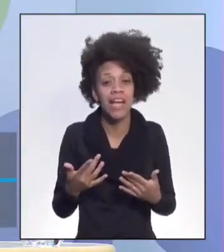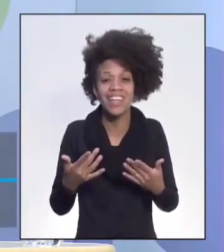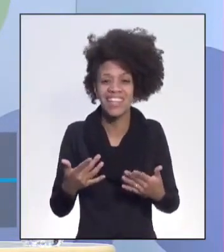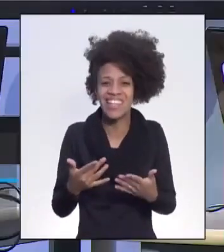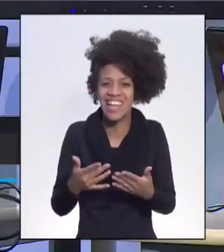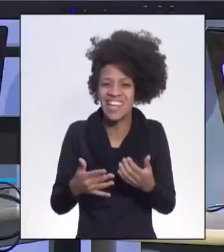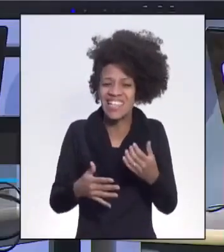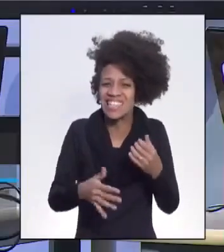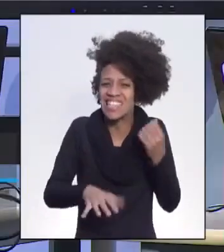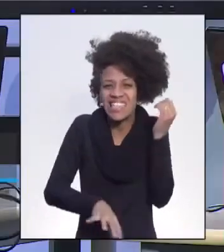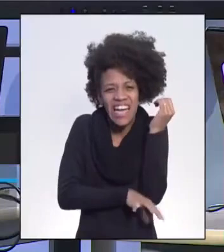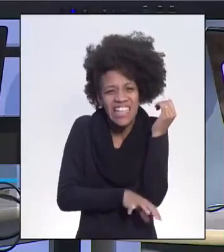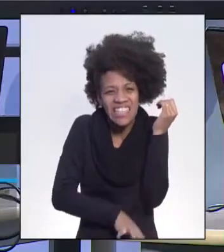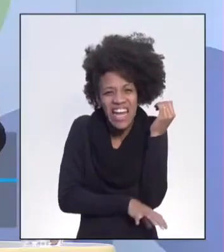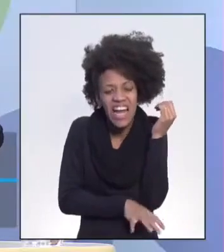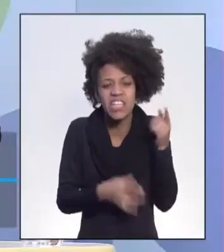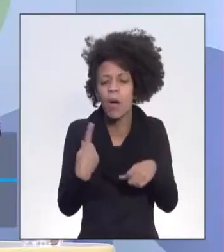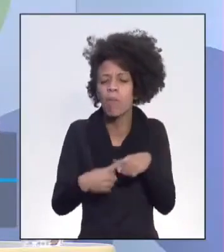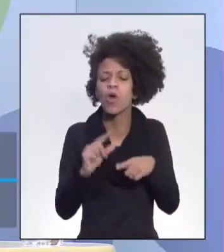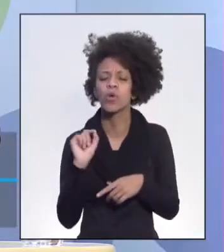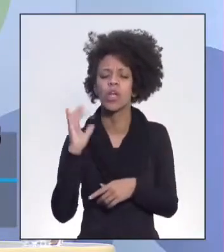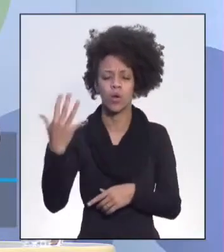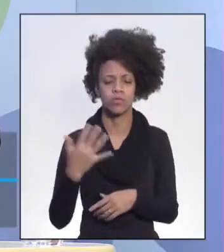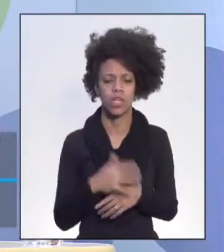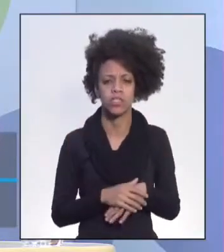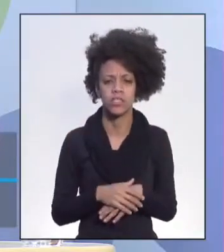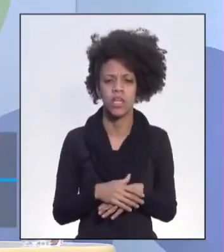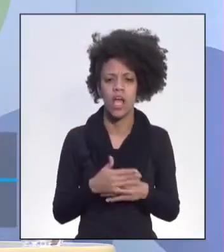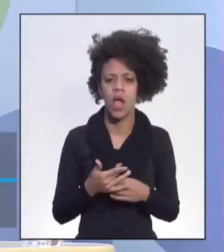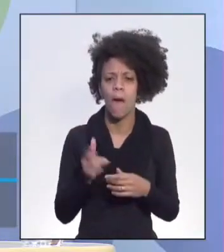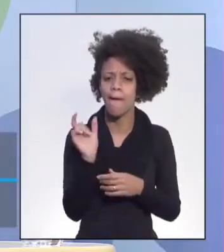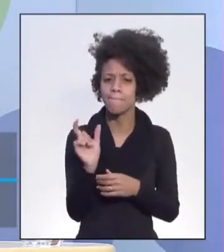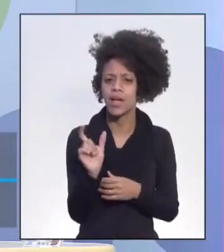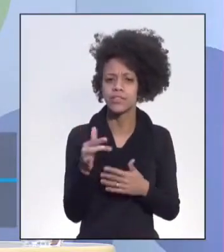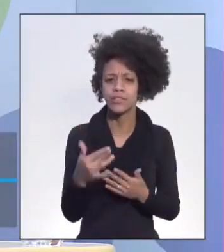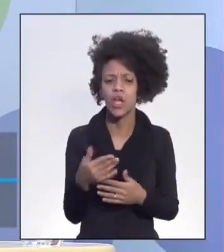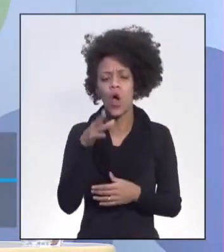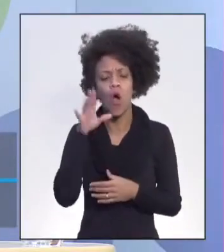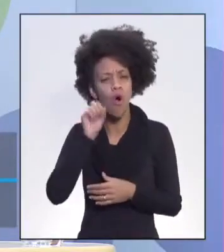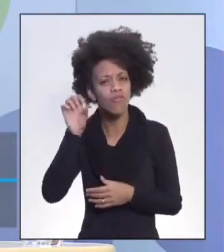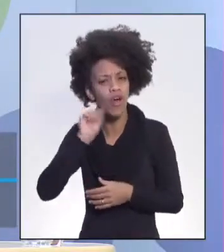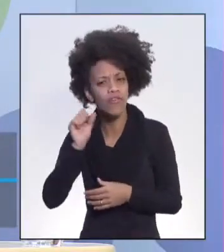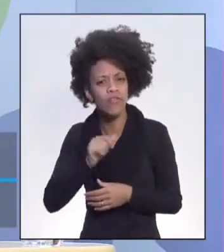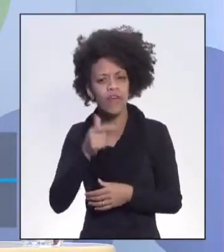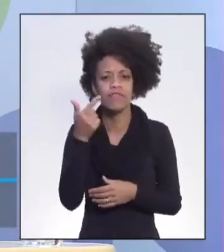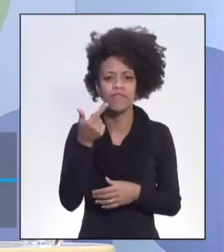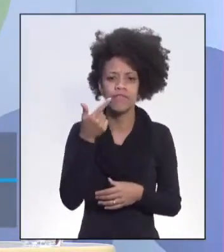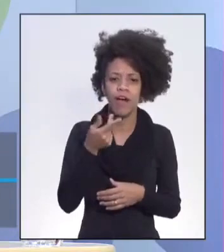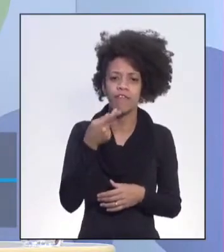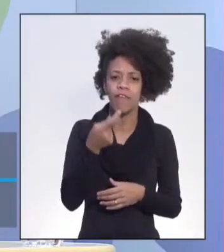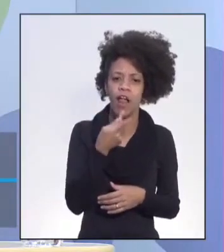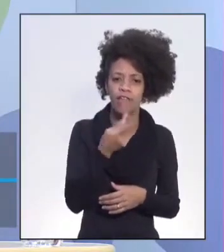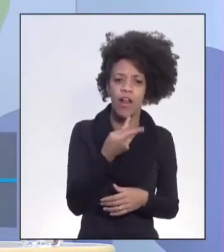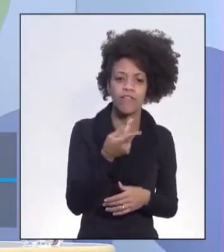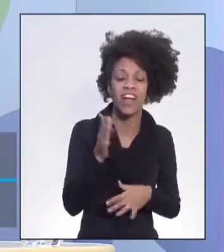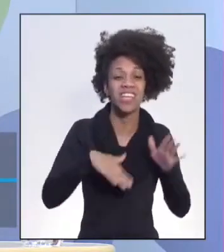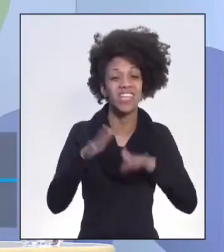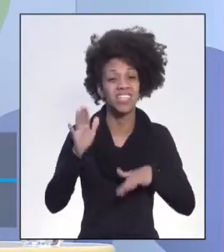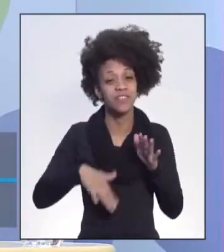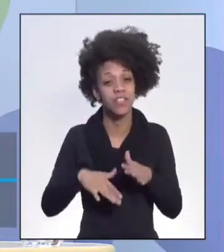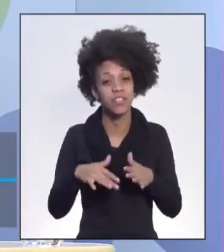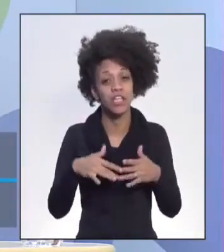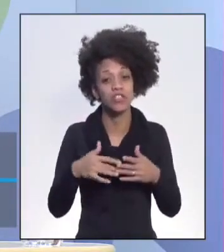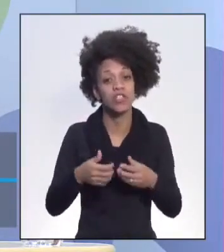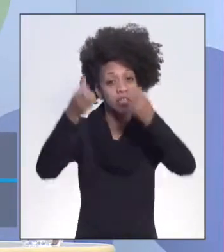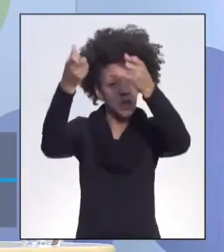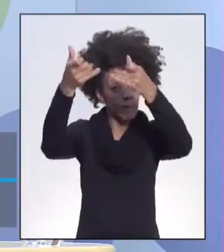Enraizadas, né? Enraizadas. Porque o que acontece? Isso é uma palavra que, de tanto que a gente ouve, a gente repete. E a gente acaba, muitas vezes, na hora de